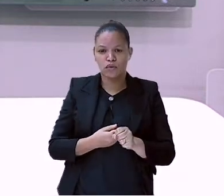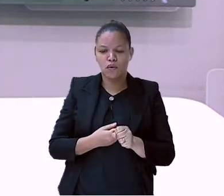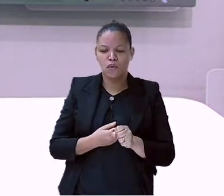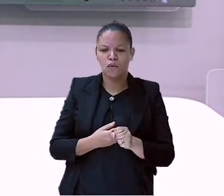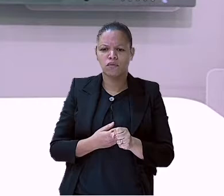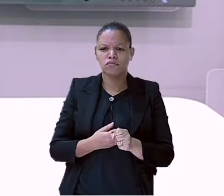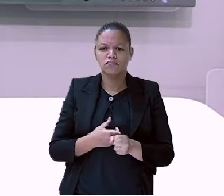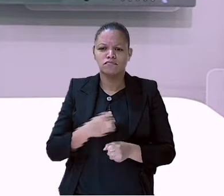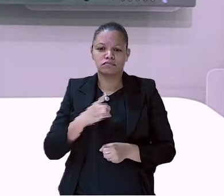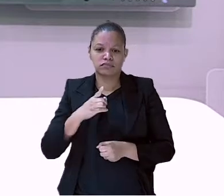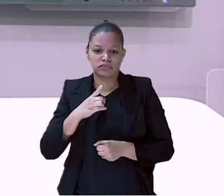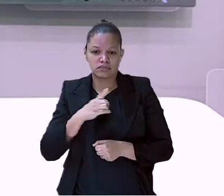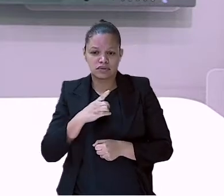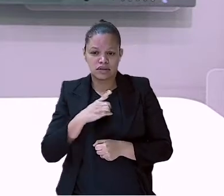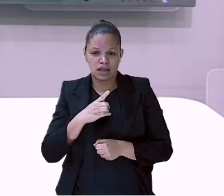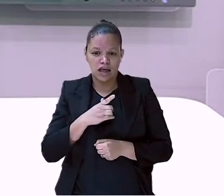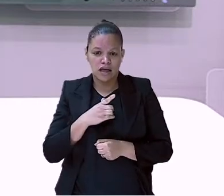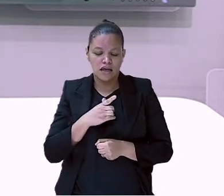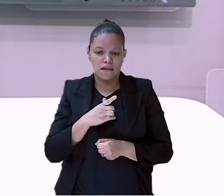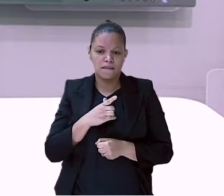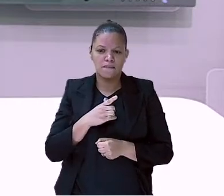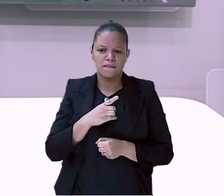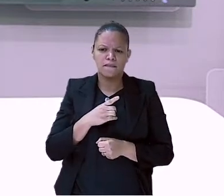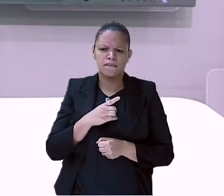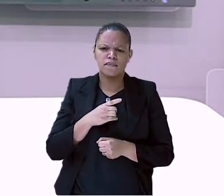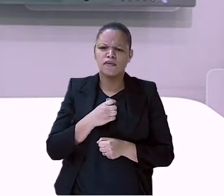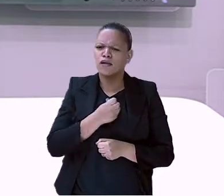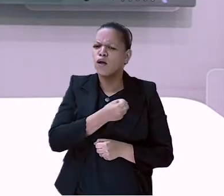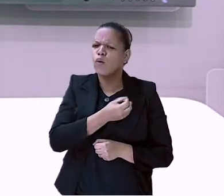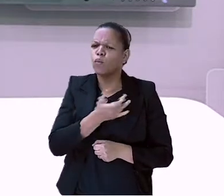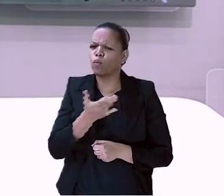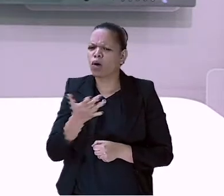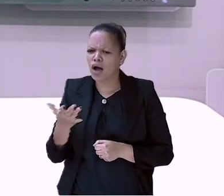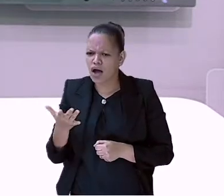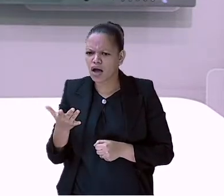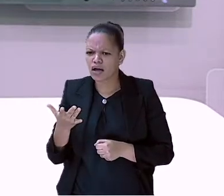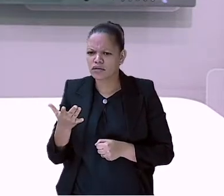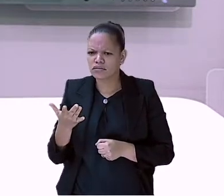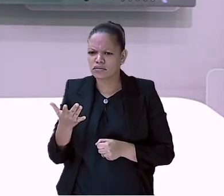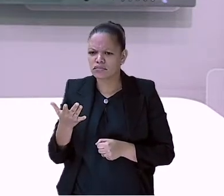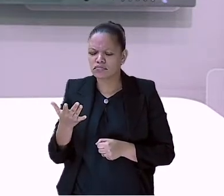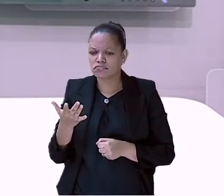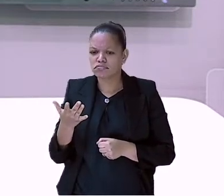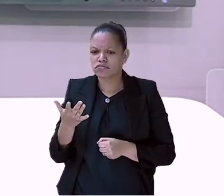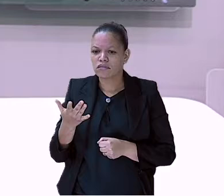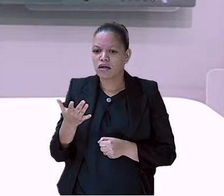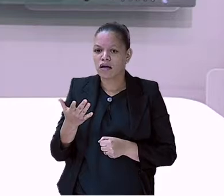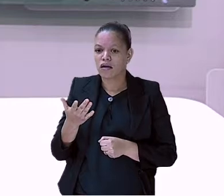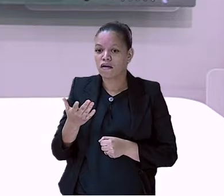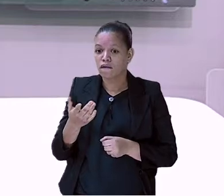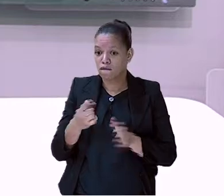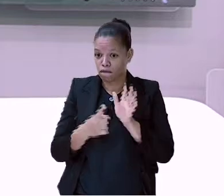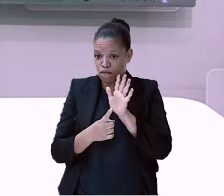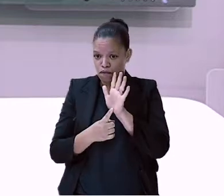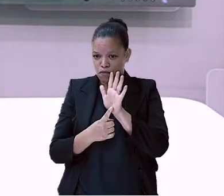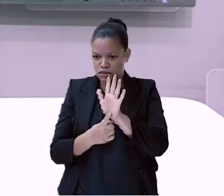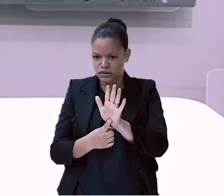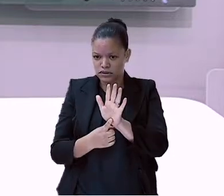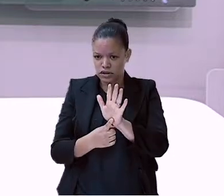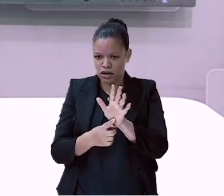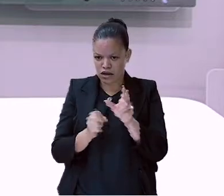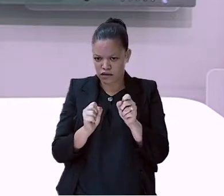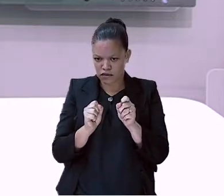não é 5? 10 milímetros não é 1 centímetro? Então passou da metade. Mas ele passou